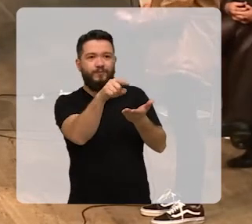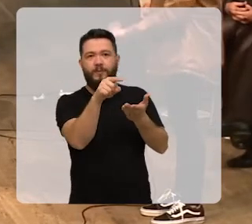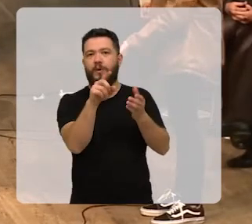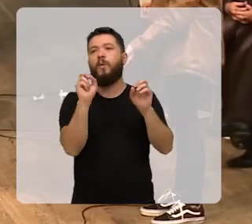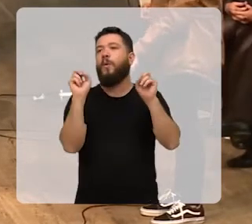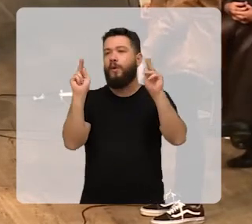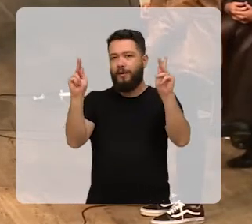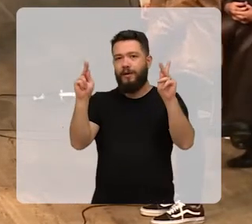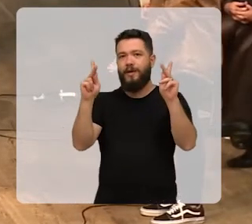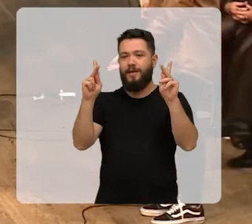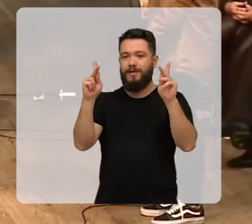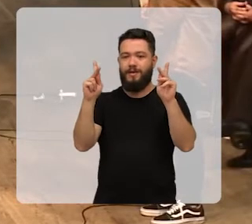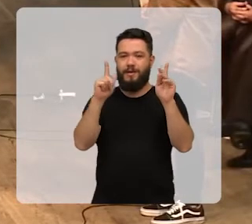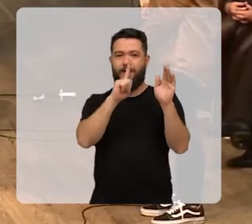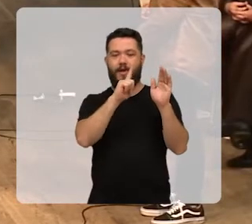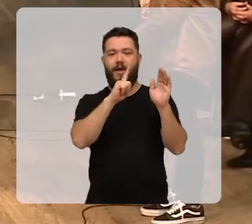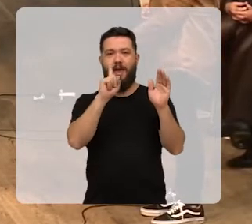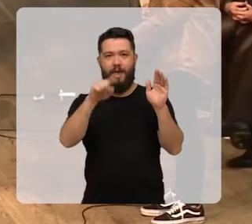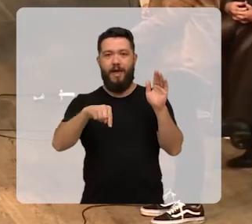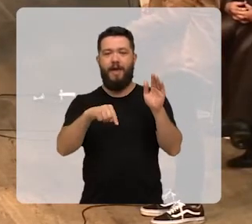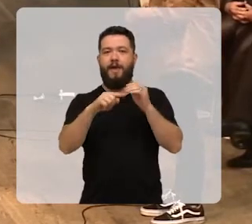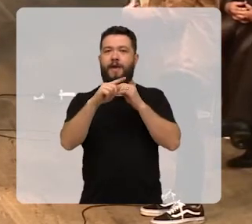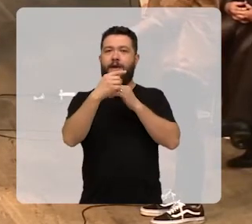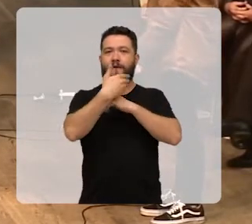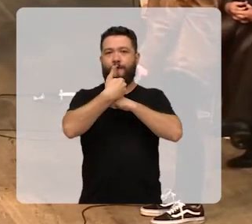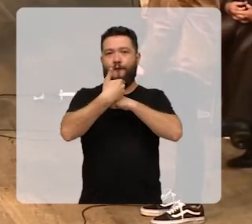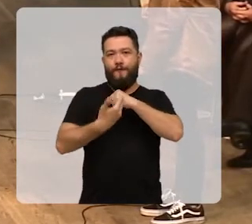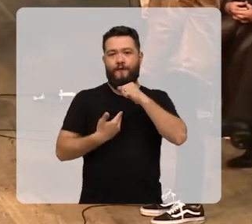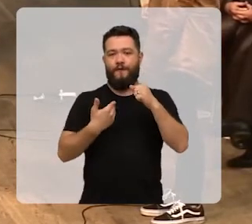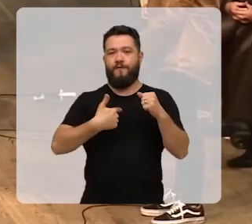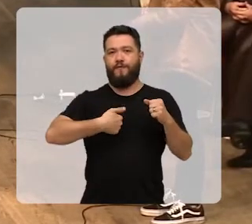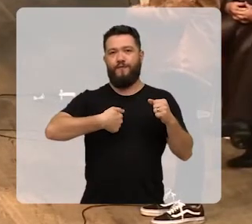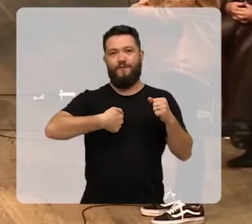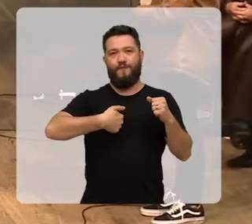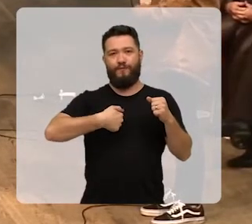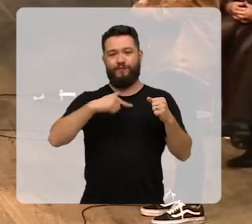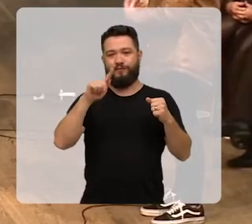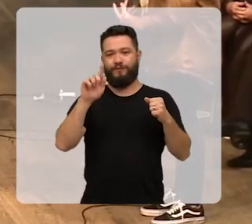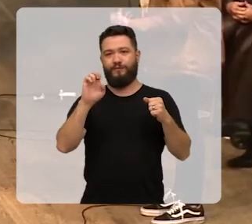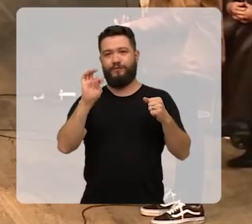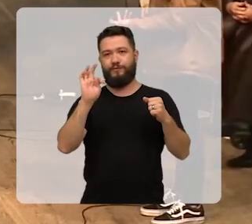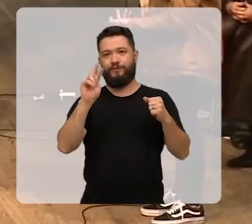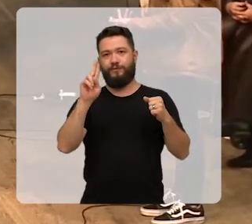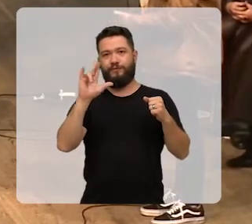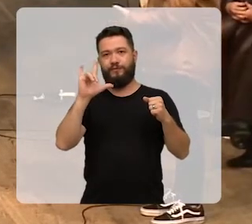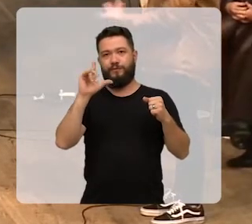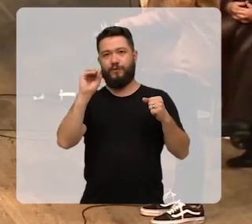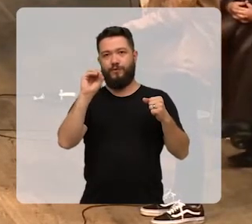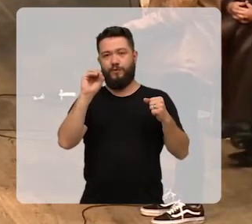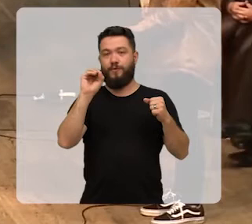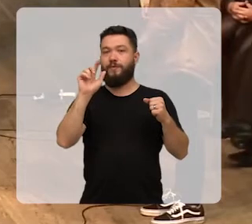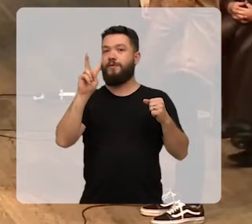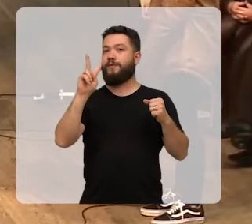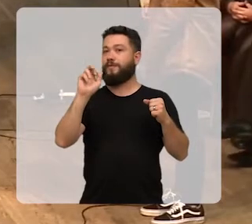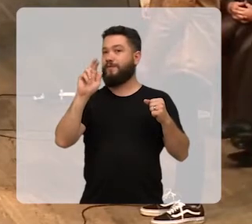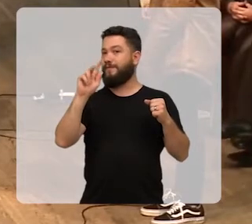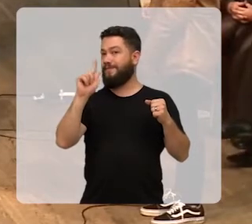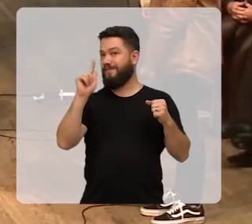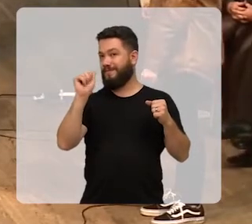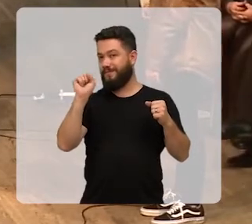época do governo Getúlio e por mais que houvesse muitas dificuldades eu queria saber como que a senhora se sentia aqui com relação às pessoas a